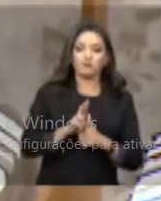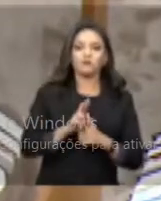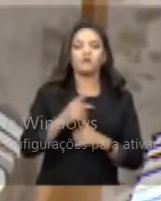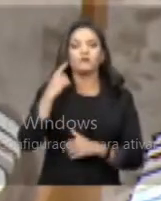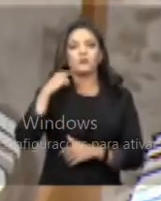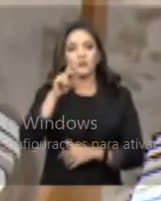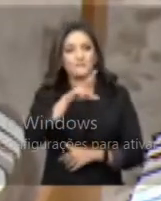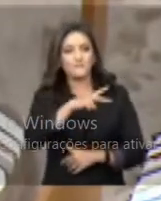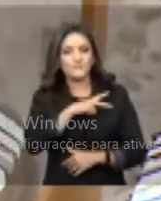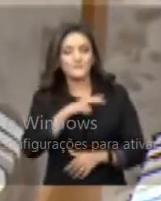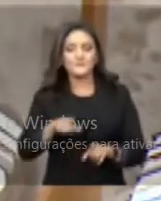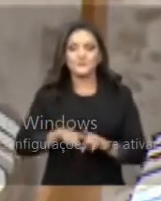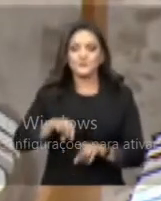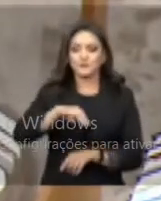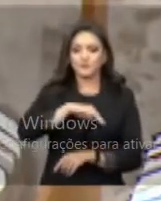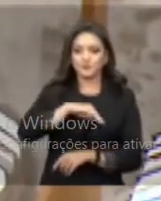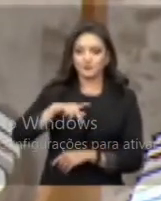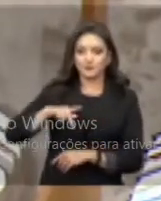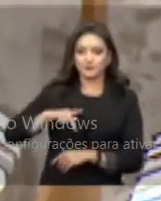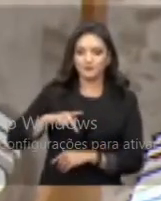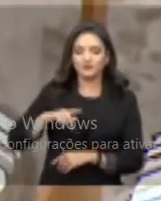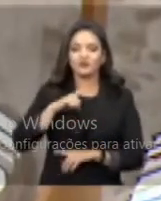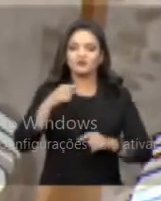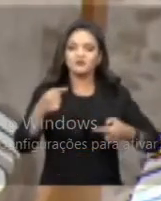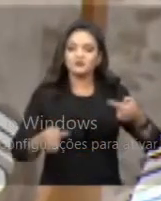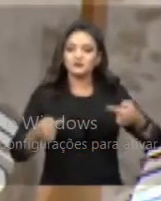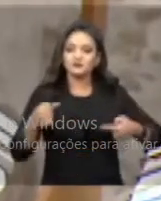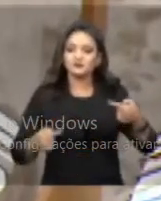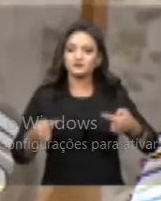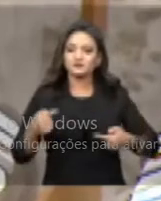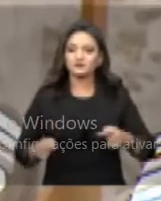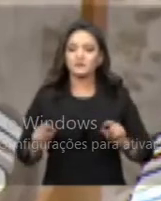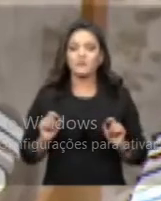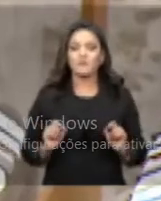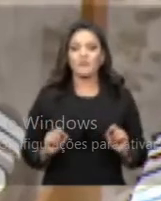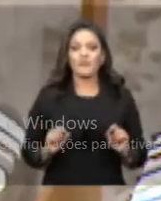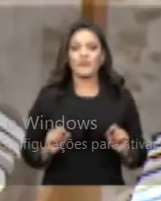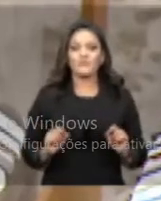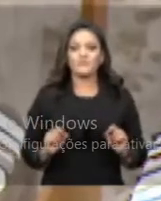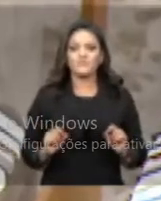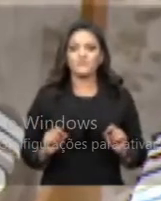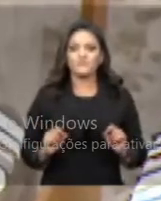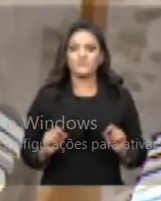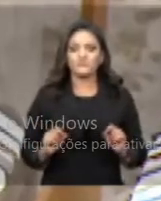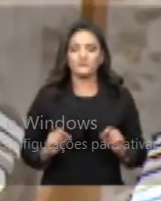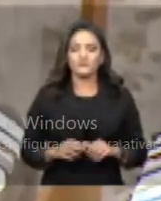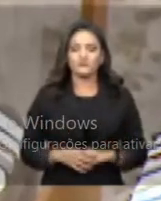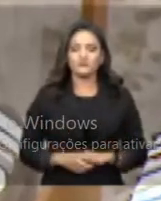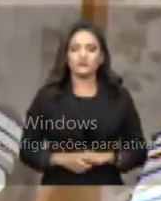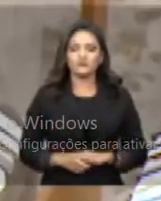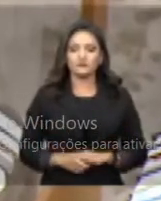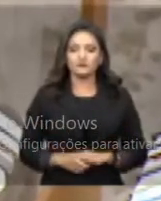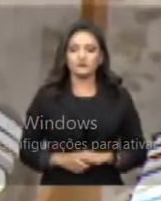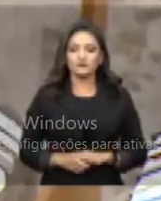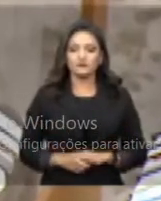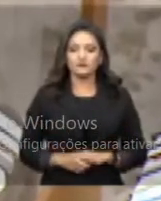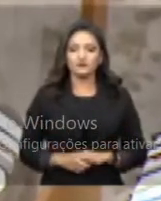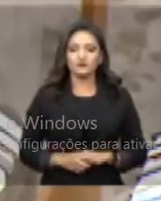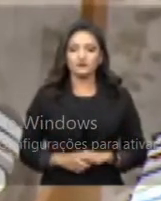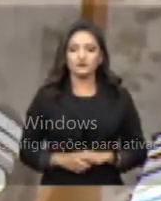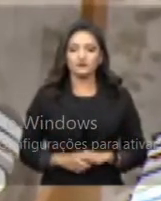de membros do Ministério Público, para discutir a alteração que nos foi